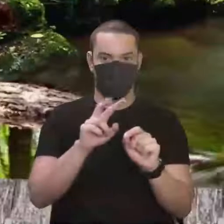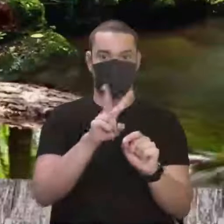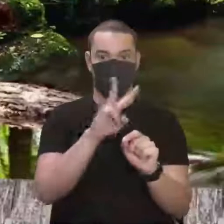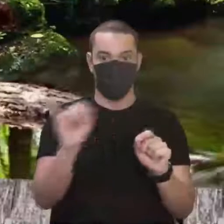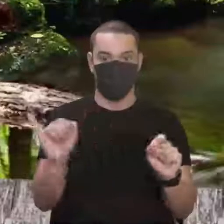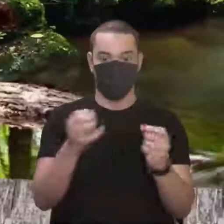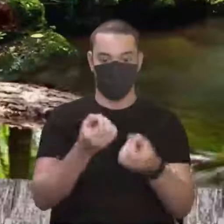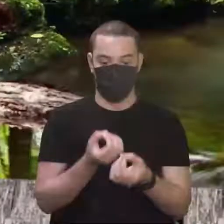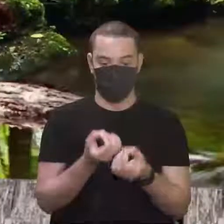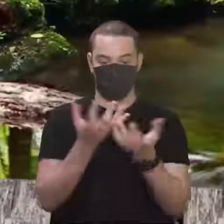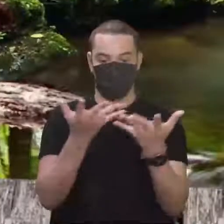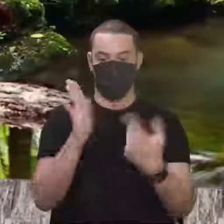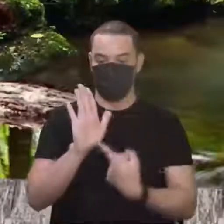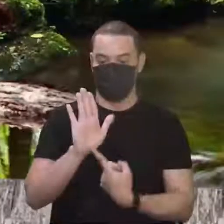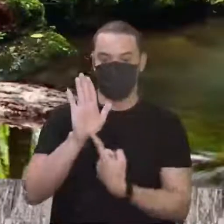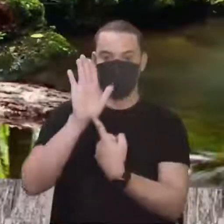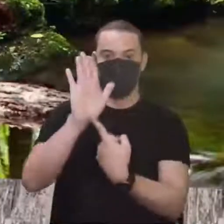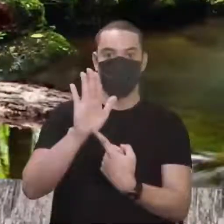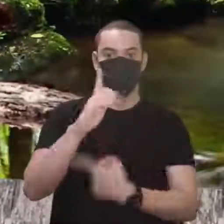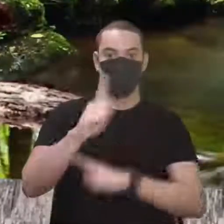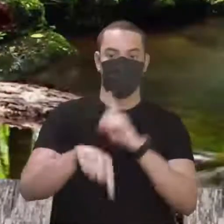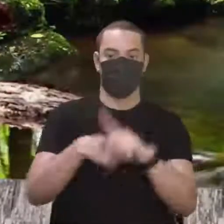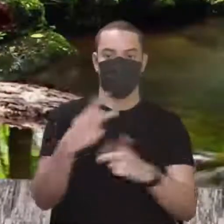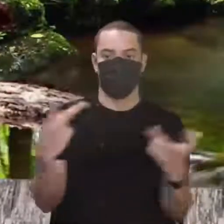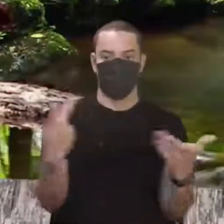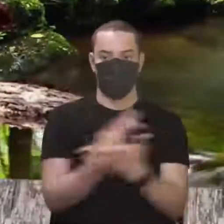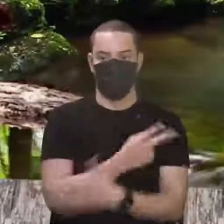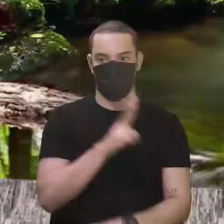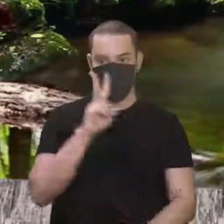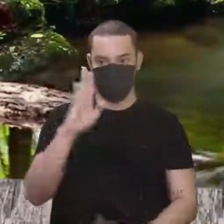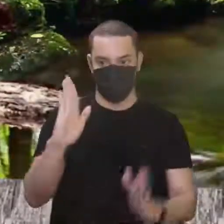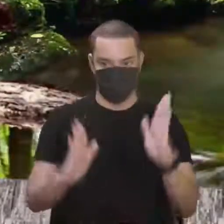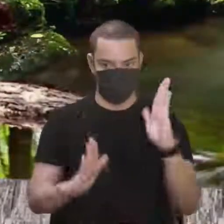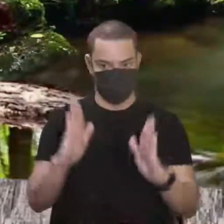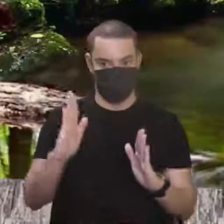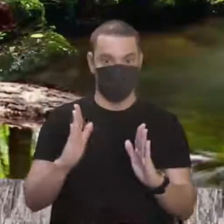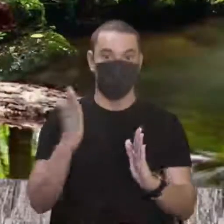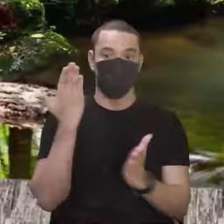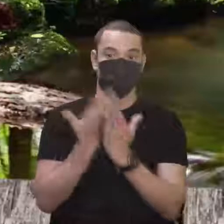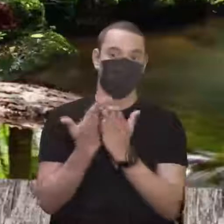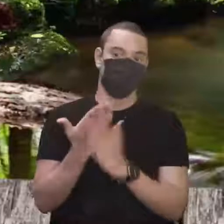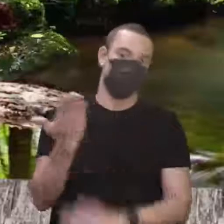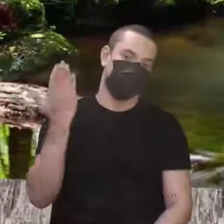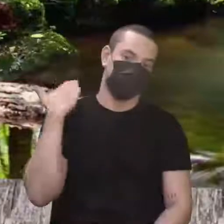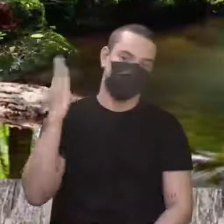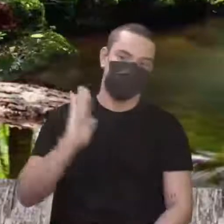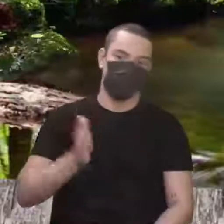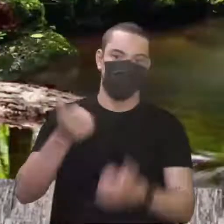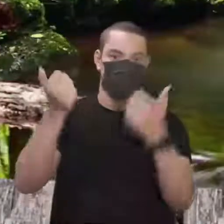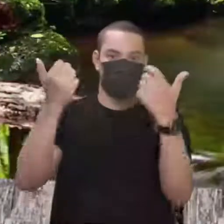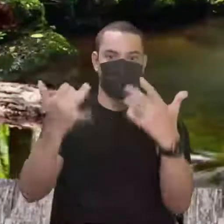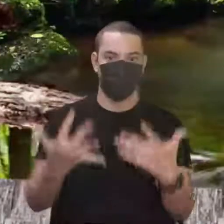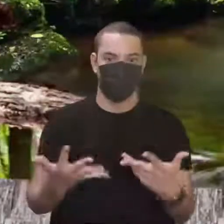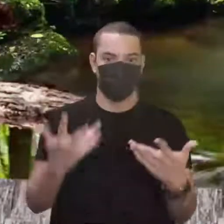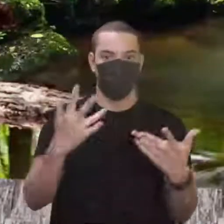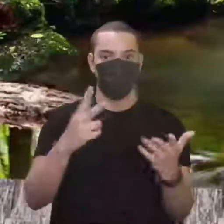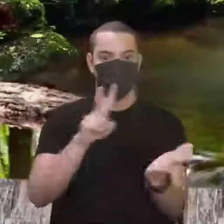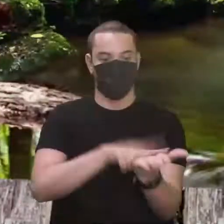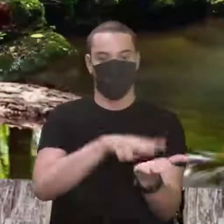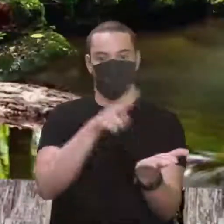expressas depois que ocorrem dois processos importantes que nós já vimos nas aulas anteriores. O processo de